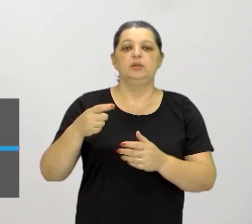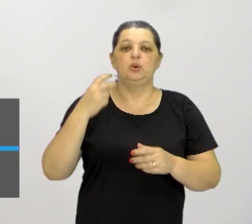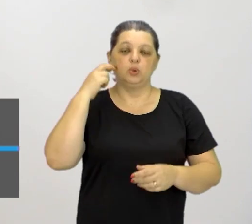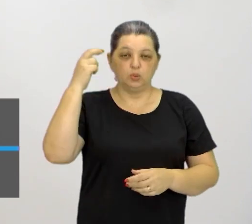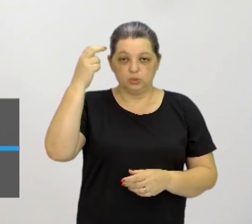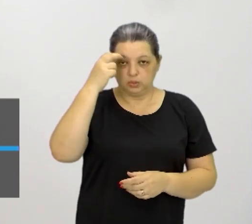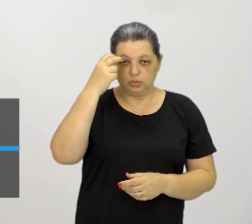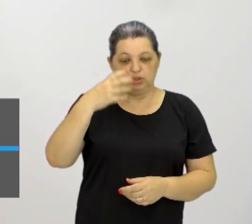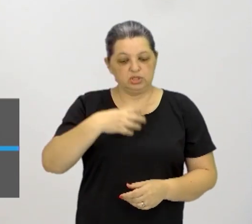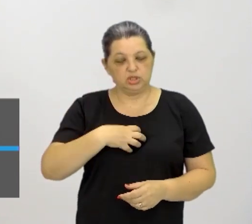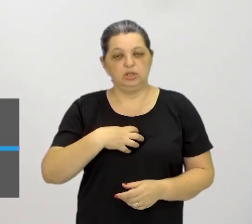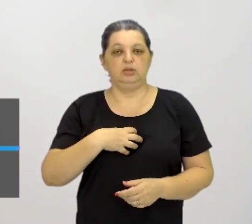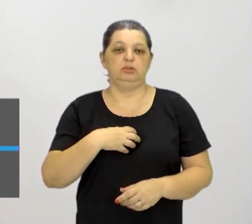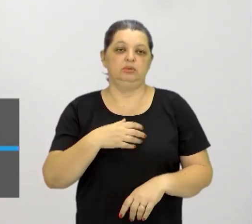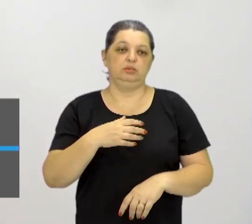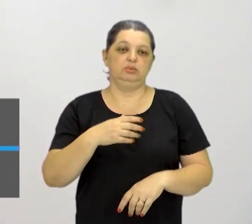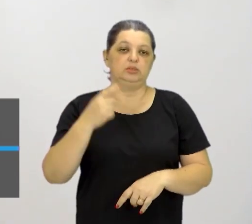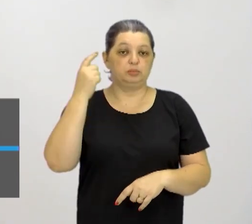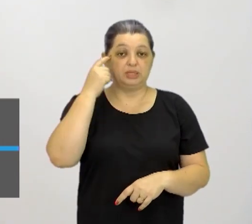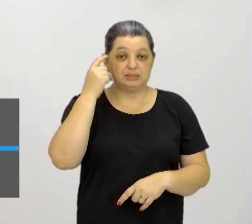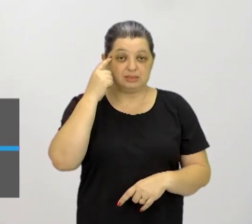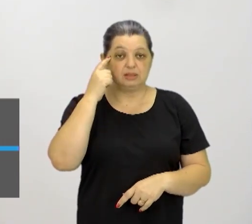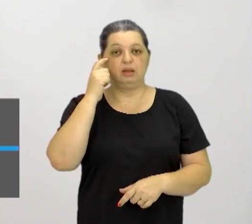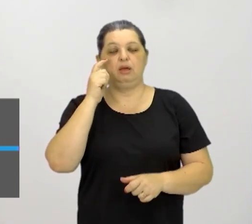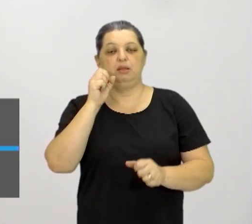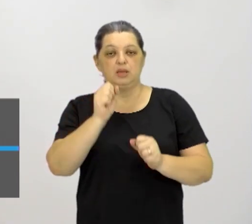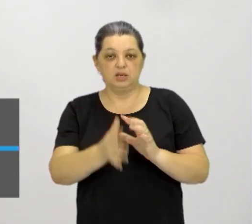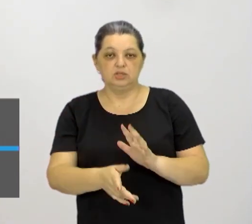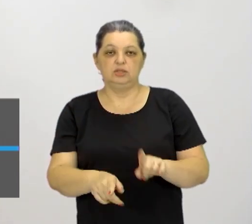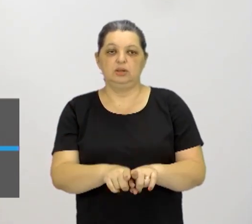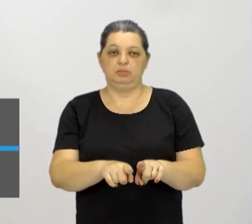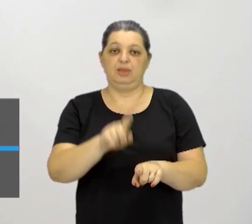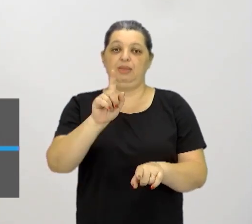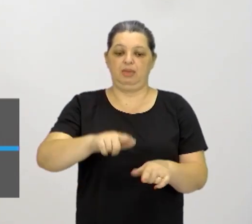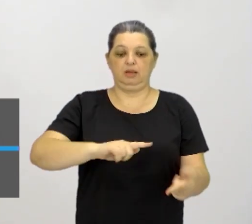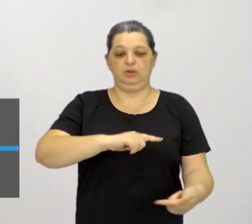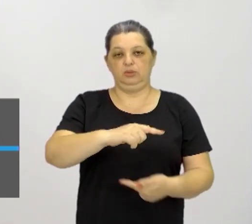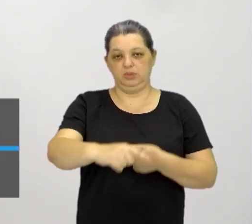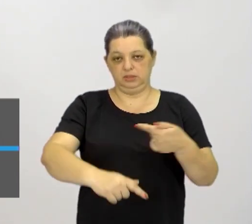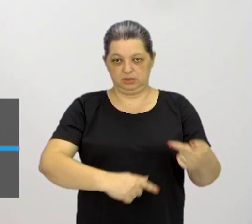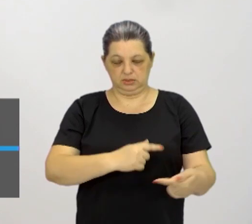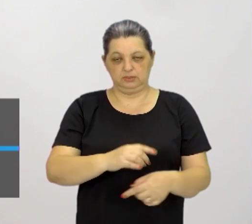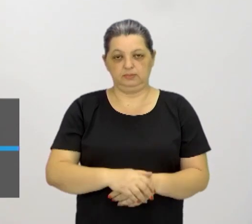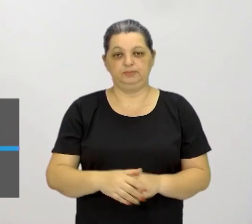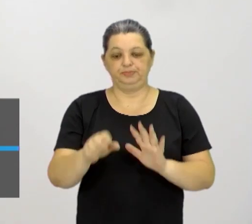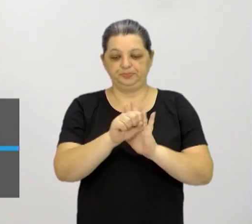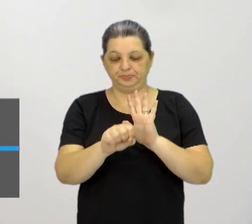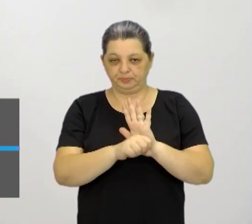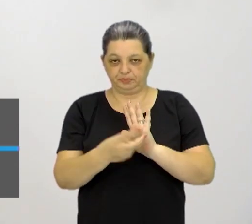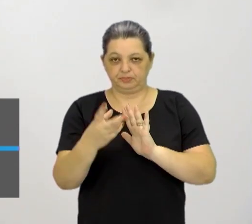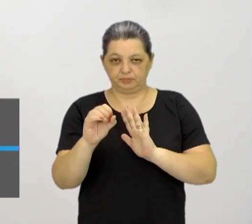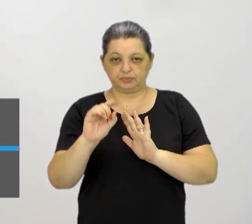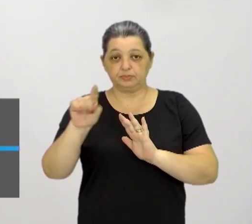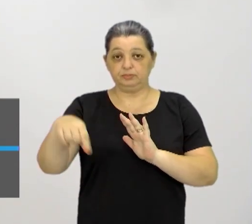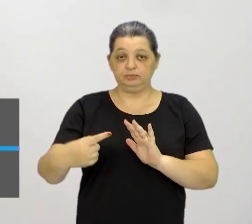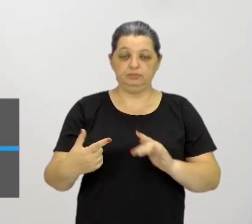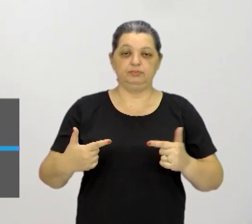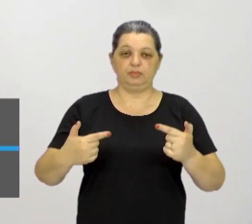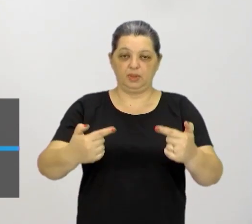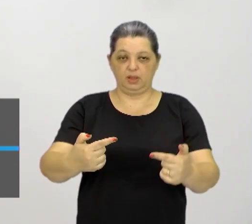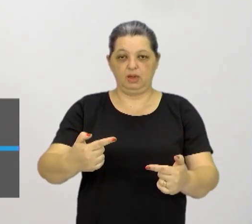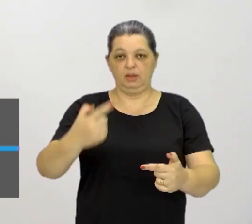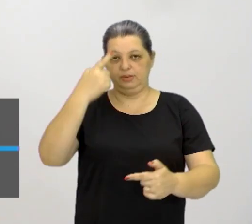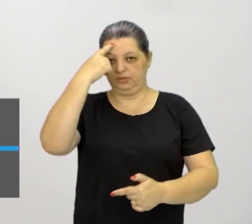de pensar e agir, isso também é globalização. A globalização do século XX, nesse pós-Guerra Fria, é